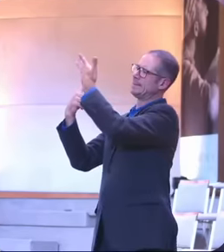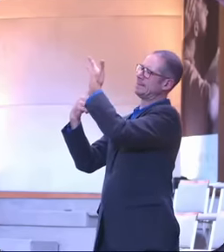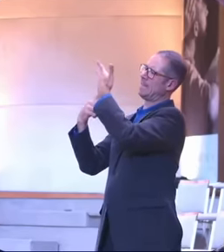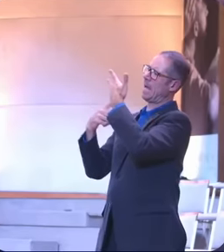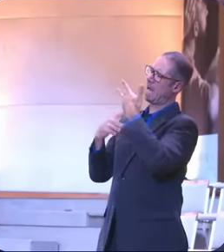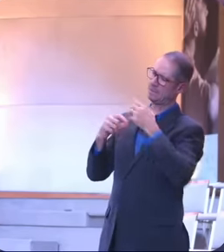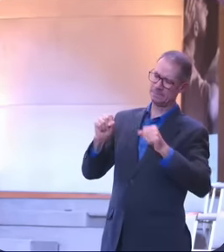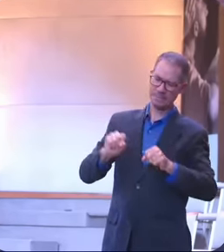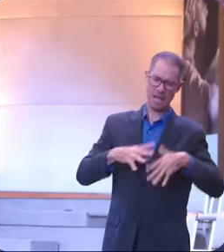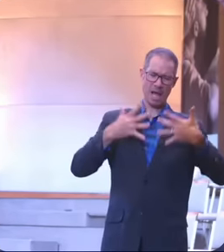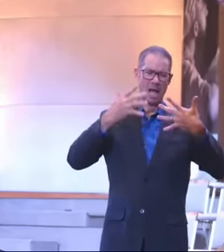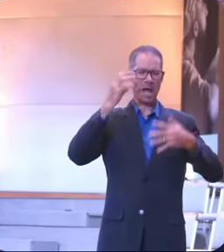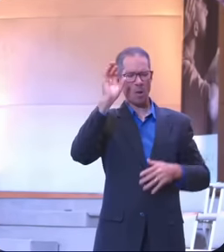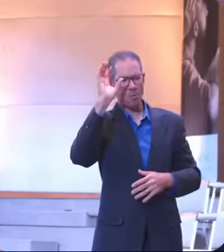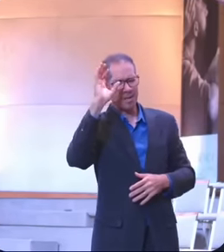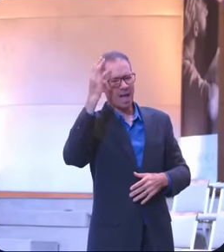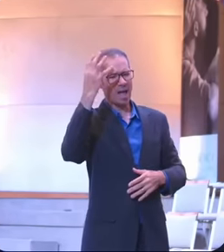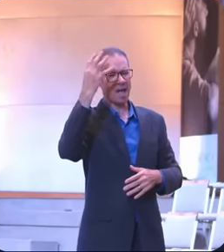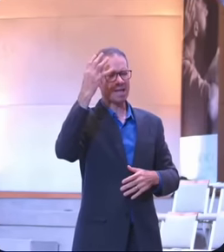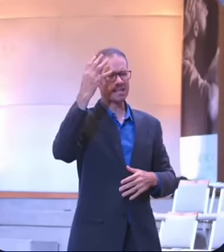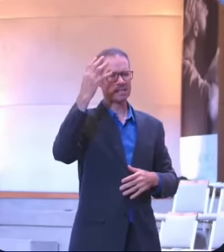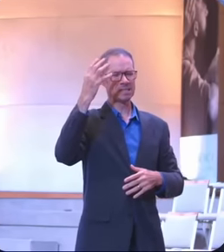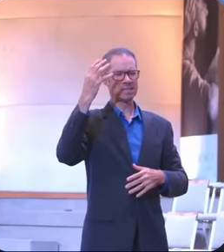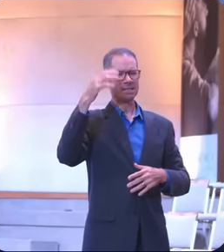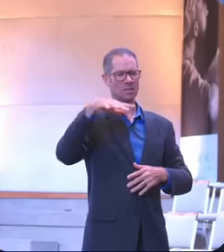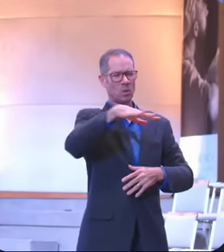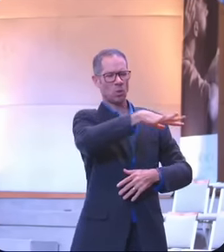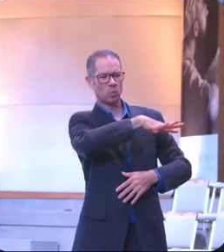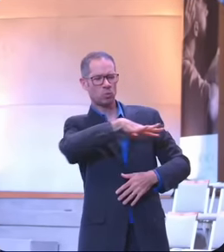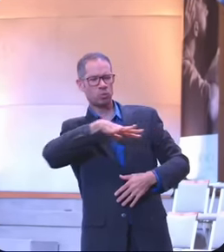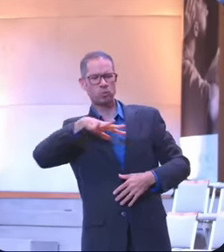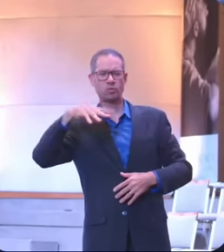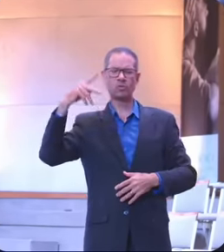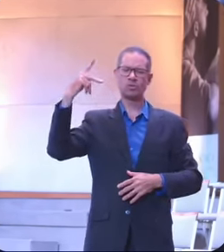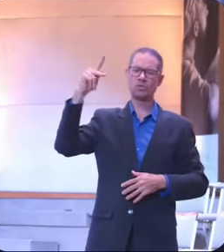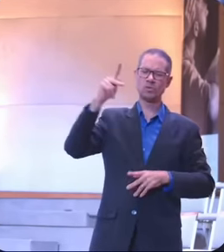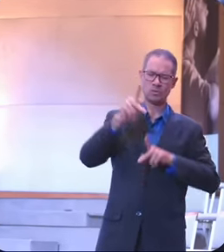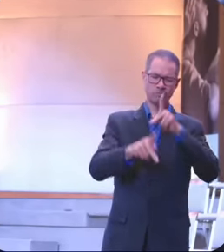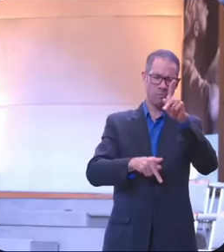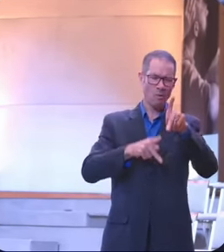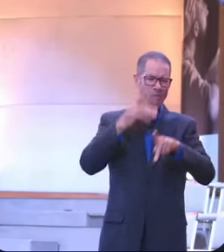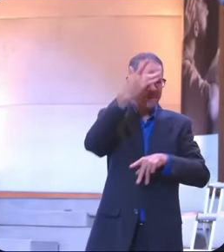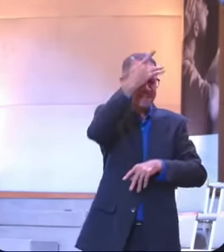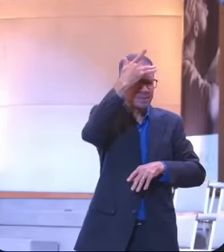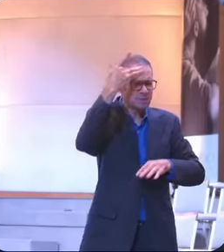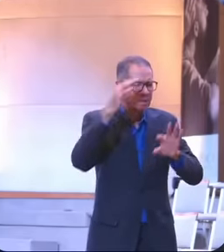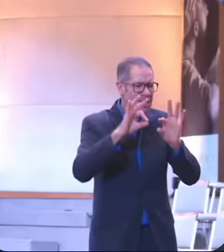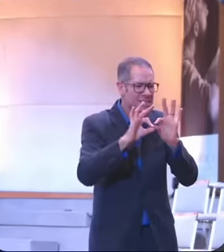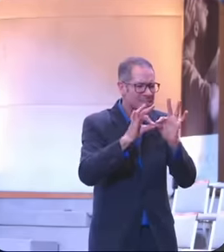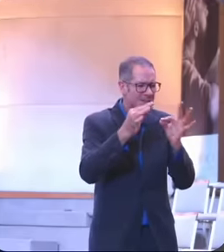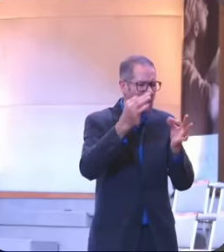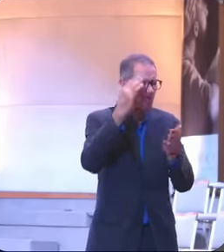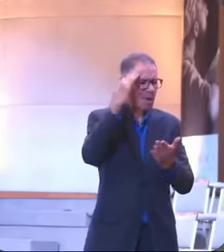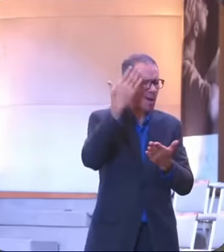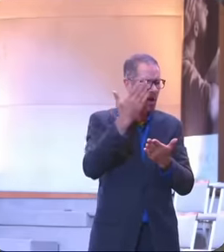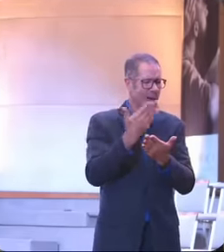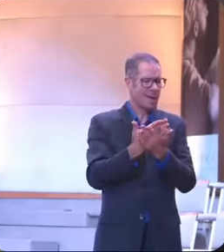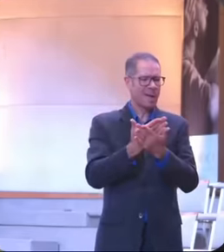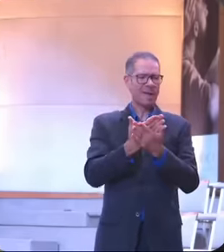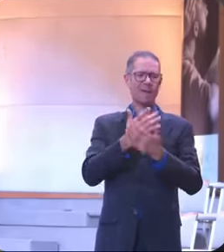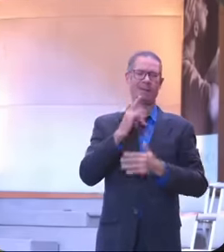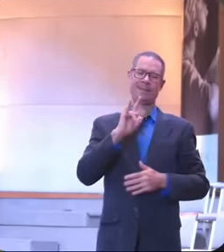prodígios e milagres aconteçam no meio do teu povo, porque gente simples crê e